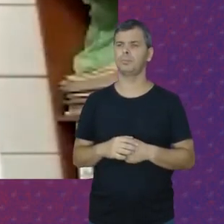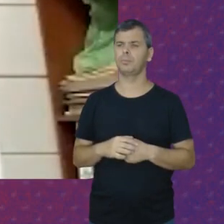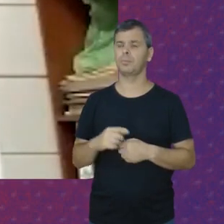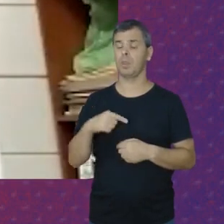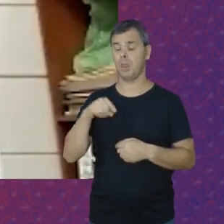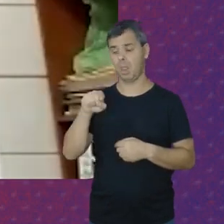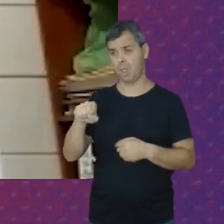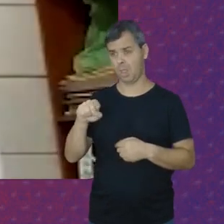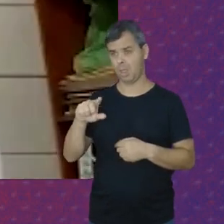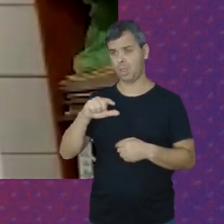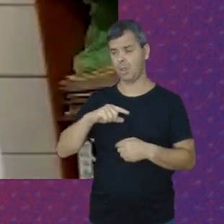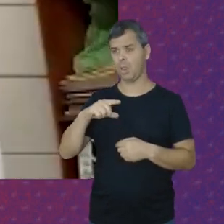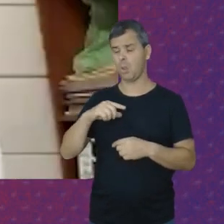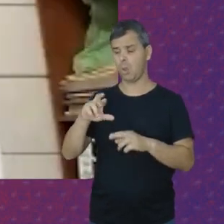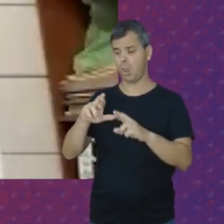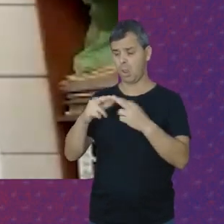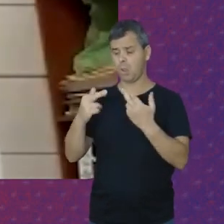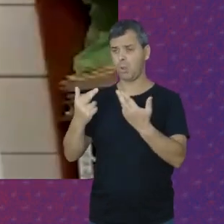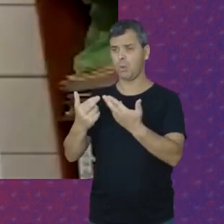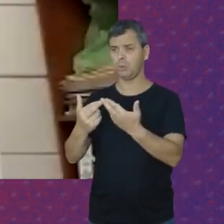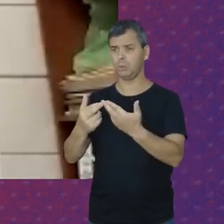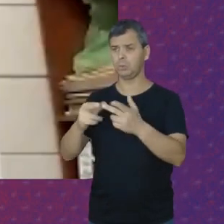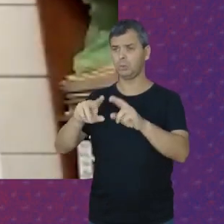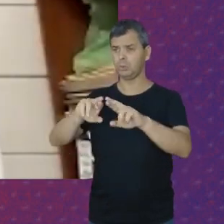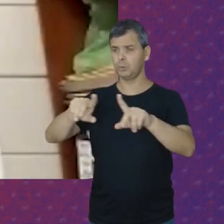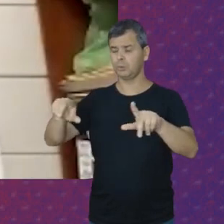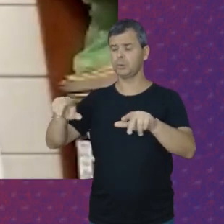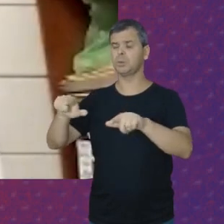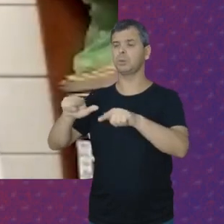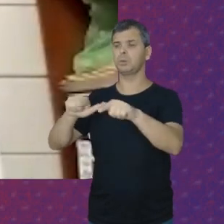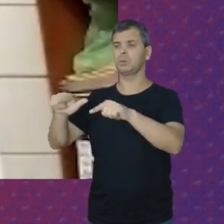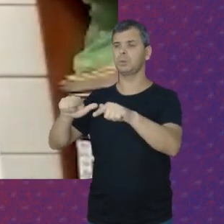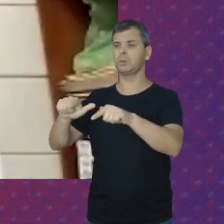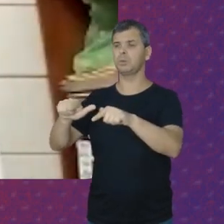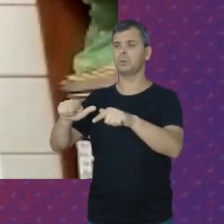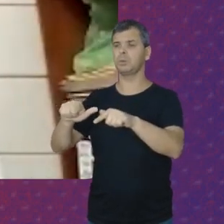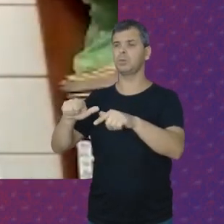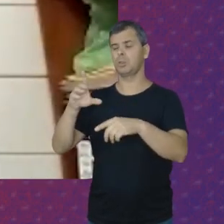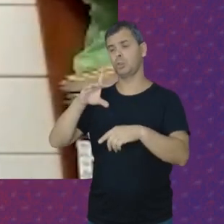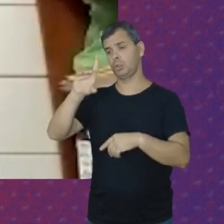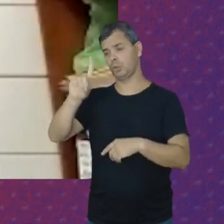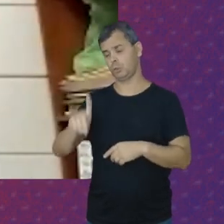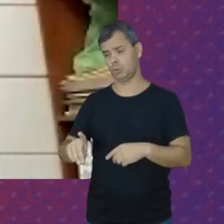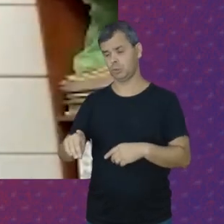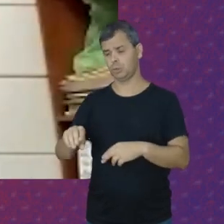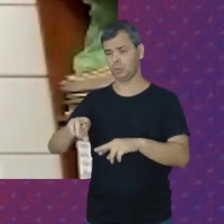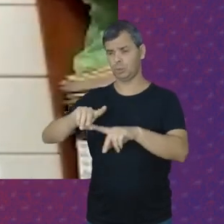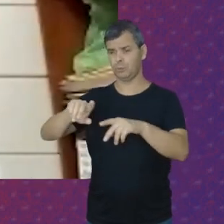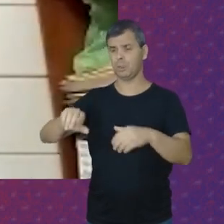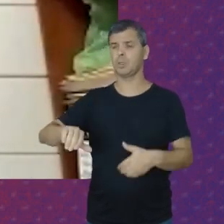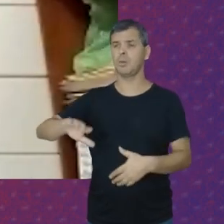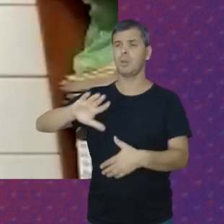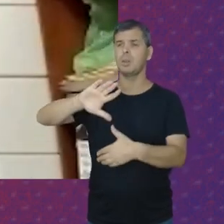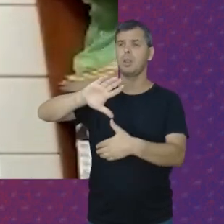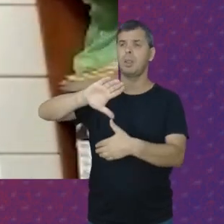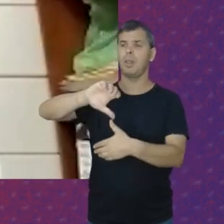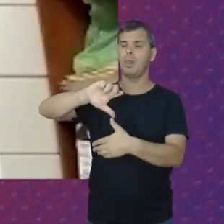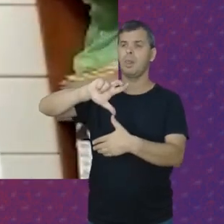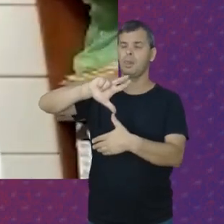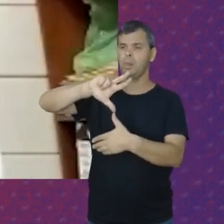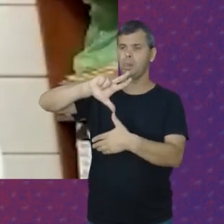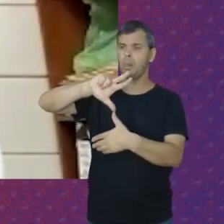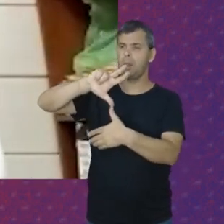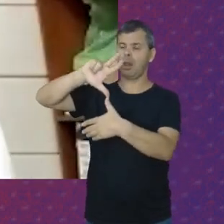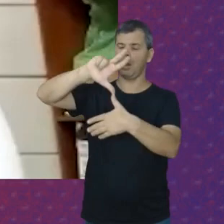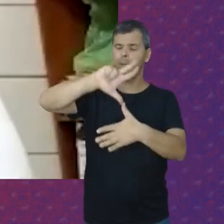confederação, ela reuniu muitas trabalhadoras, assim, muitas dirigentes de vários países da América Latina, ela foi fundada na